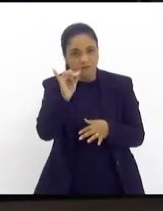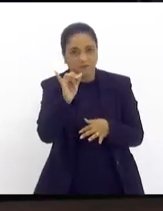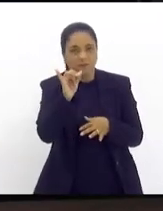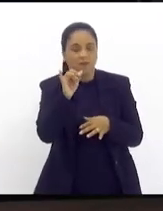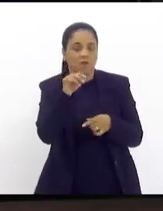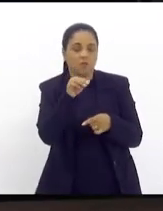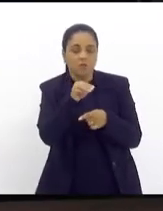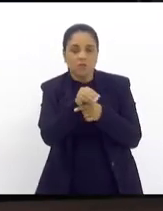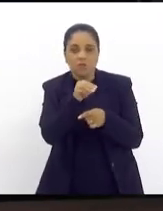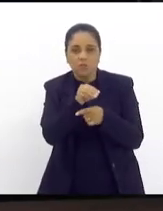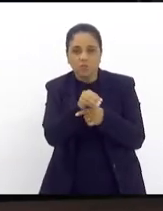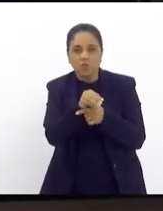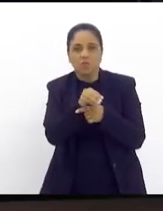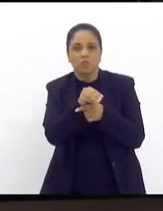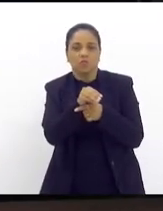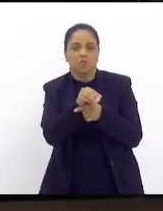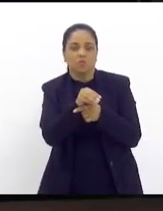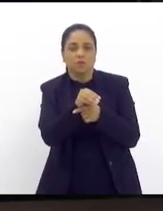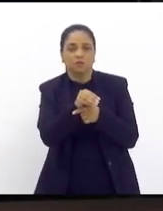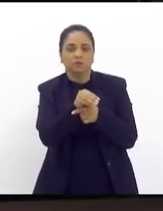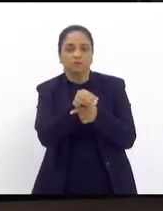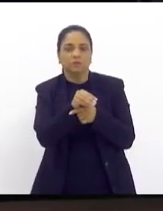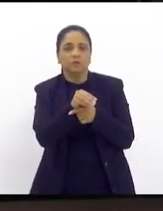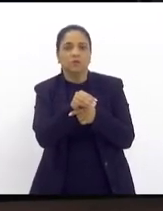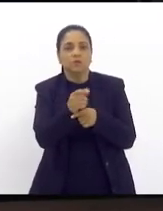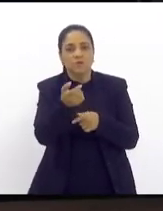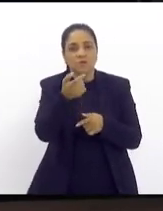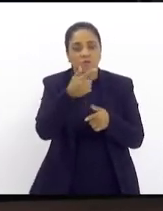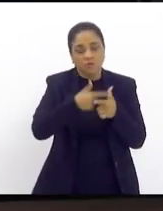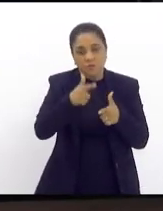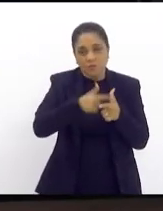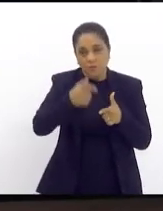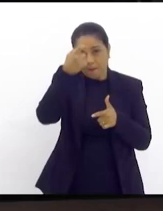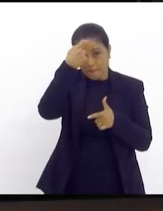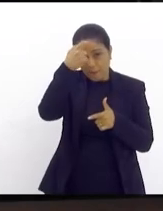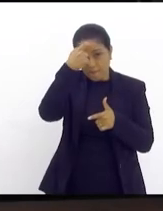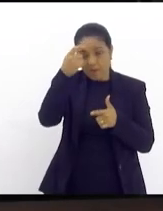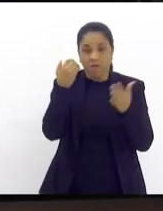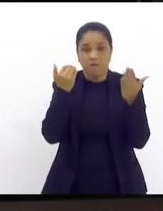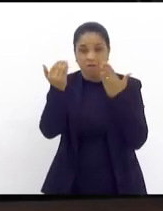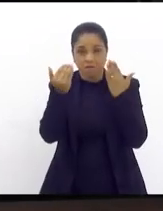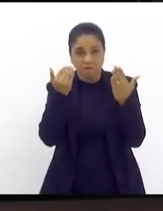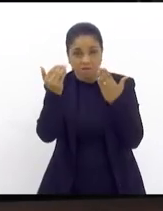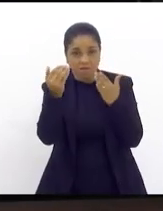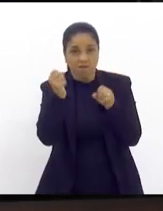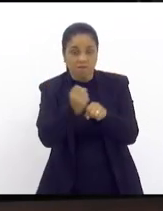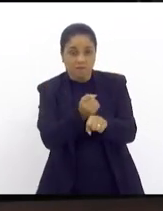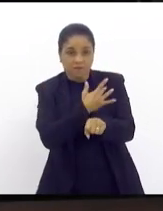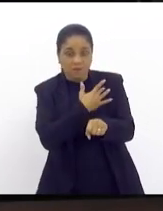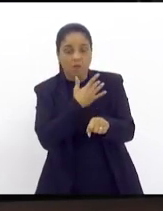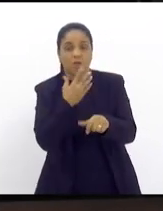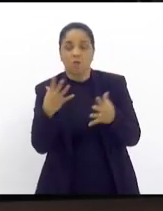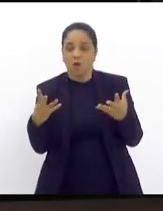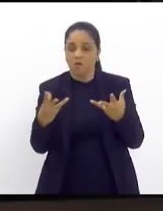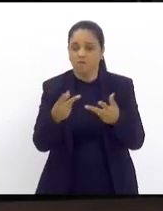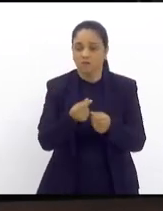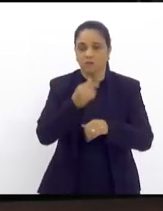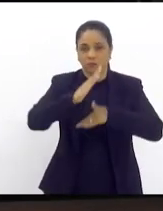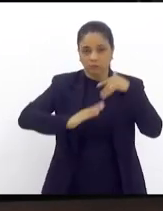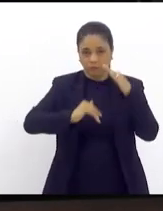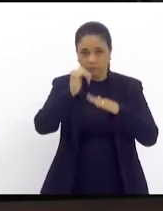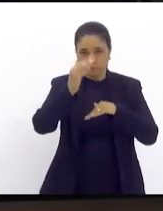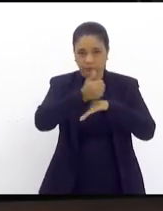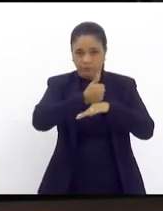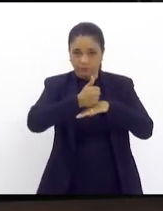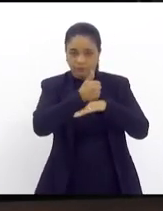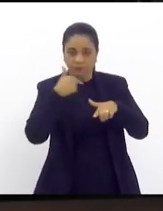relação ao sofrimento psíquico possa ter uma qualificação maior no seu trabalho então nesse sentido Hoje